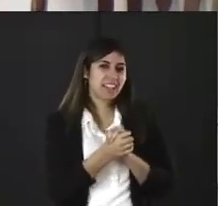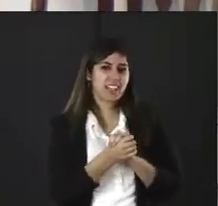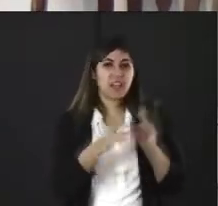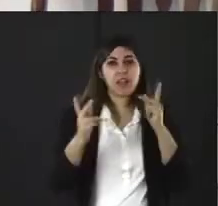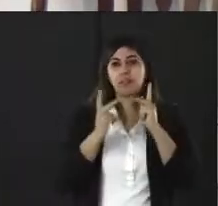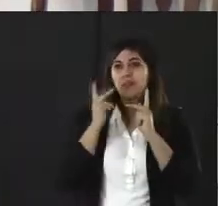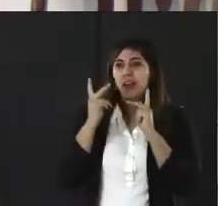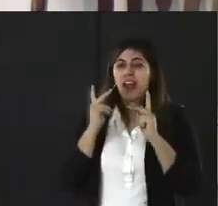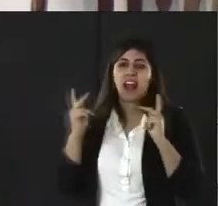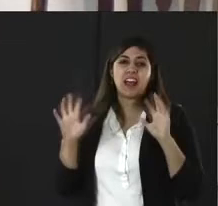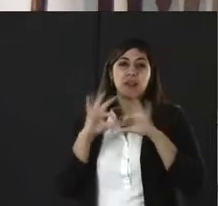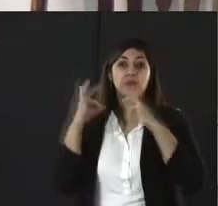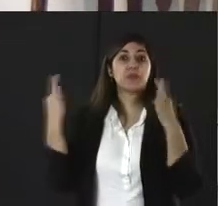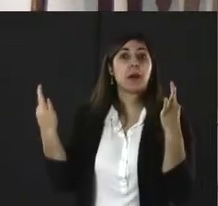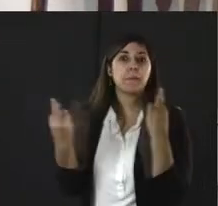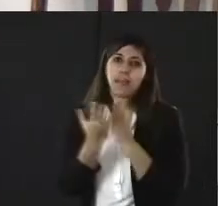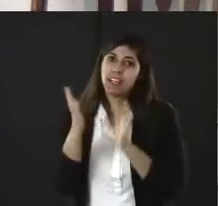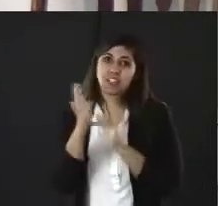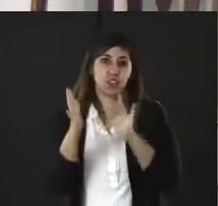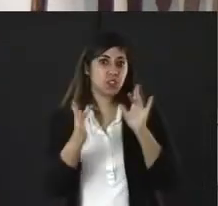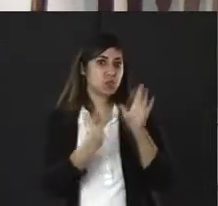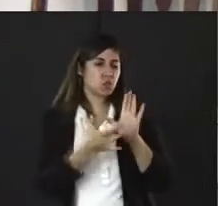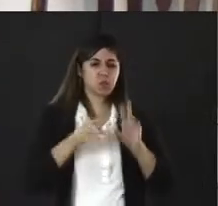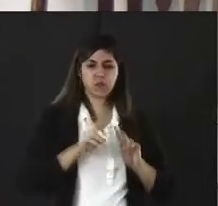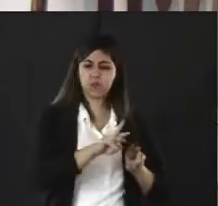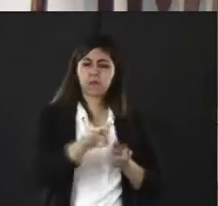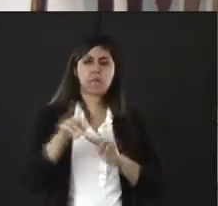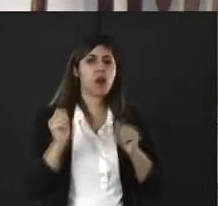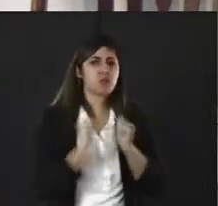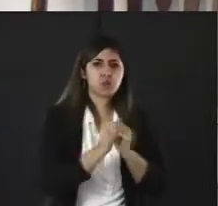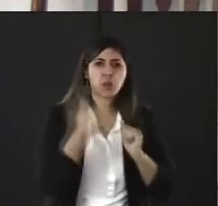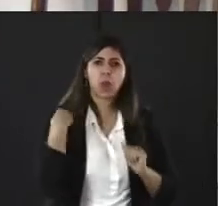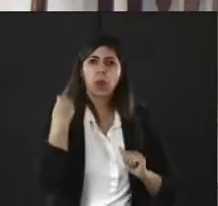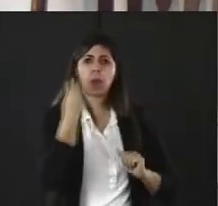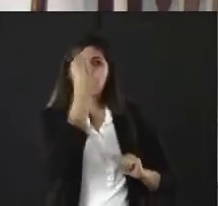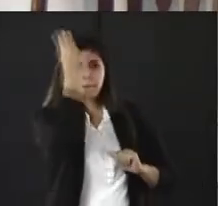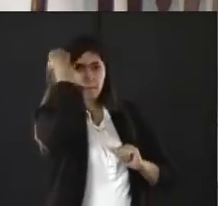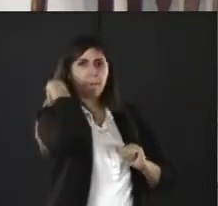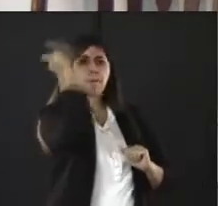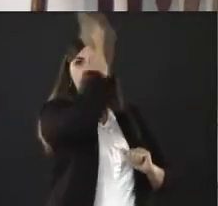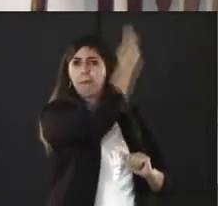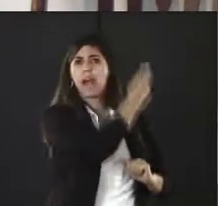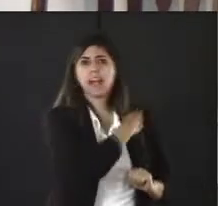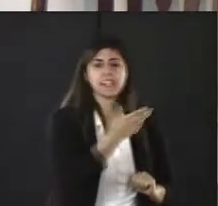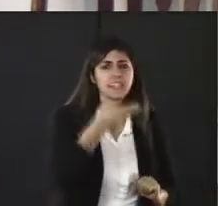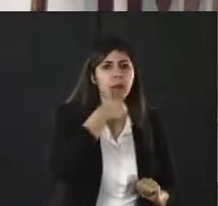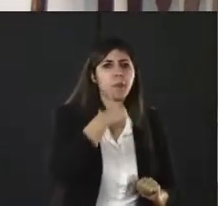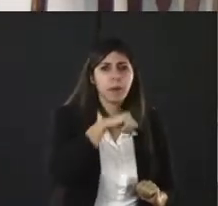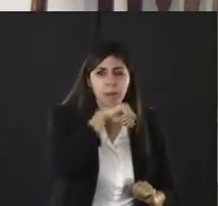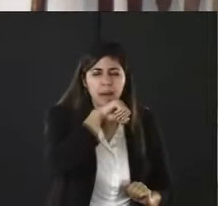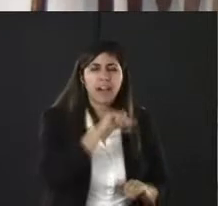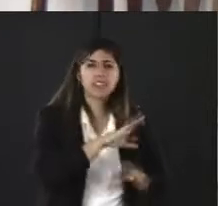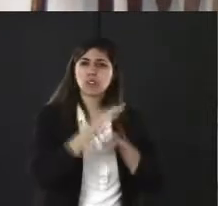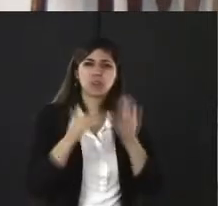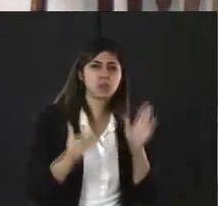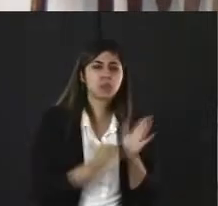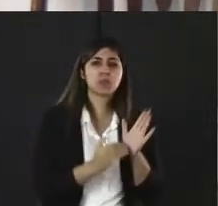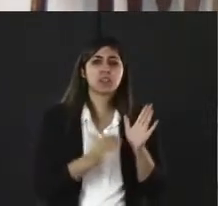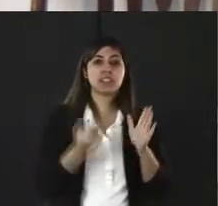jesus com a mãe por um uma uma vontade de querer falar sobre todas as práticas